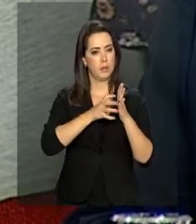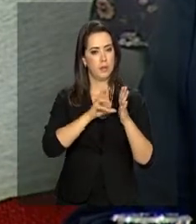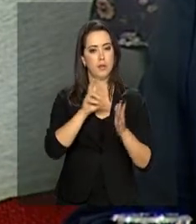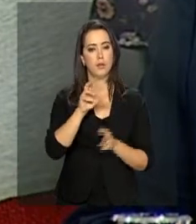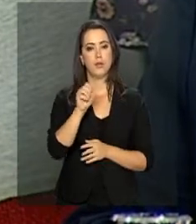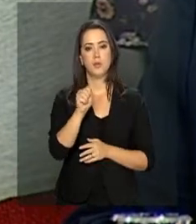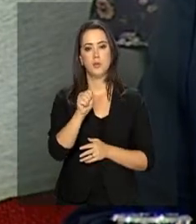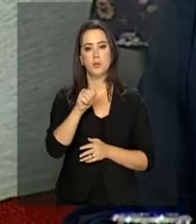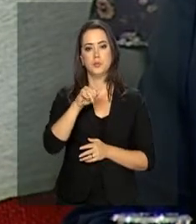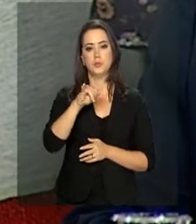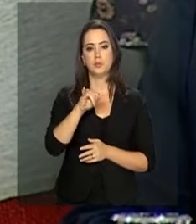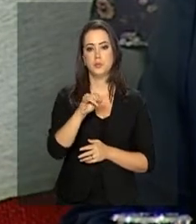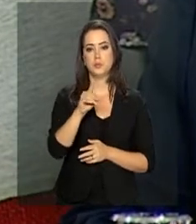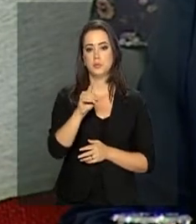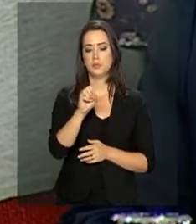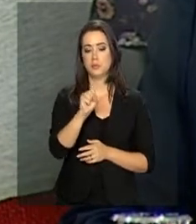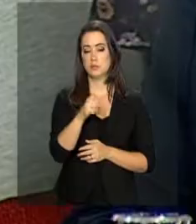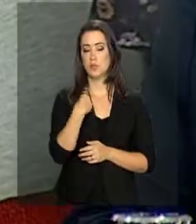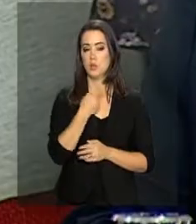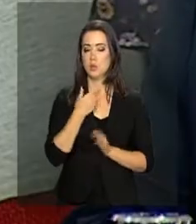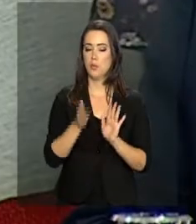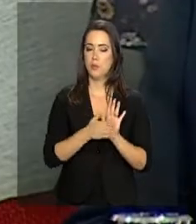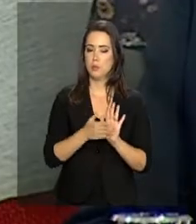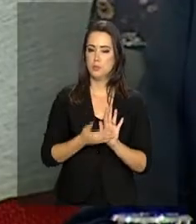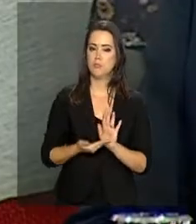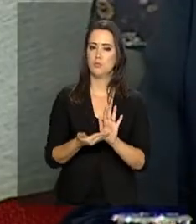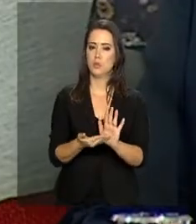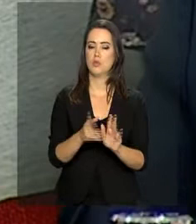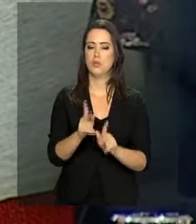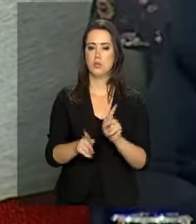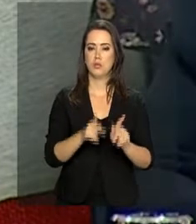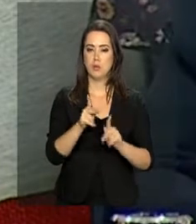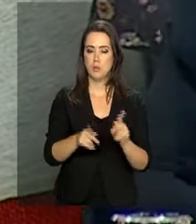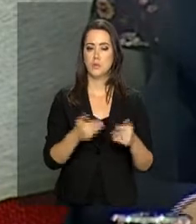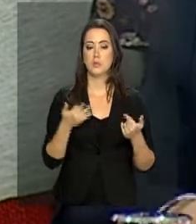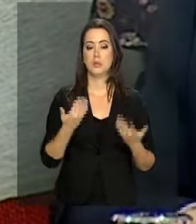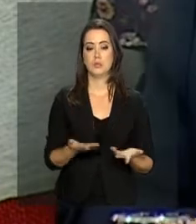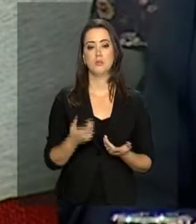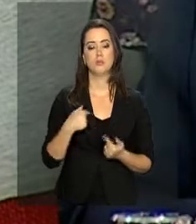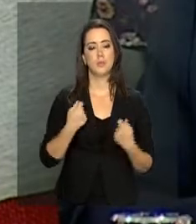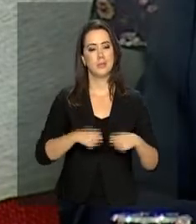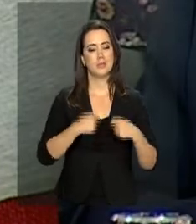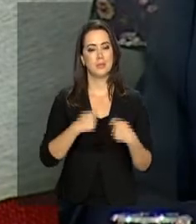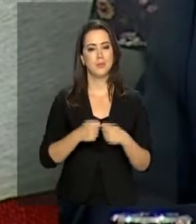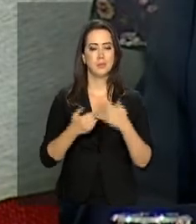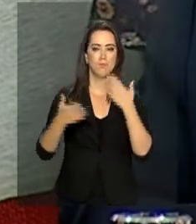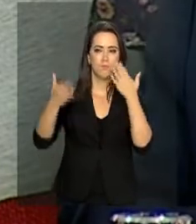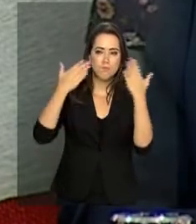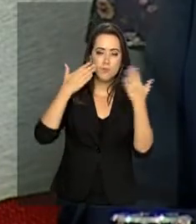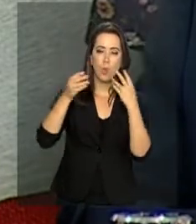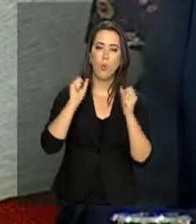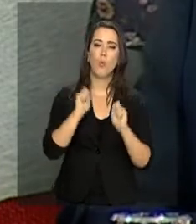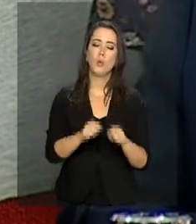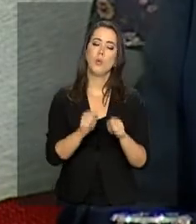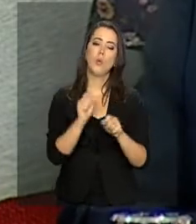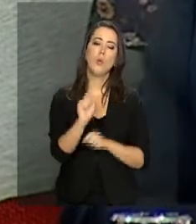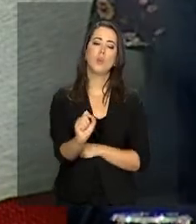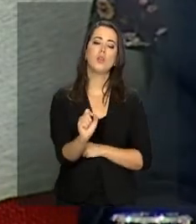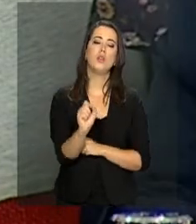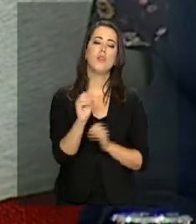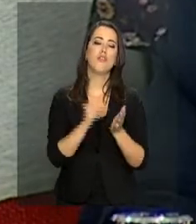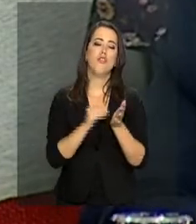proporcionado a nossa sociedade é um momento também de uma reflexão sobre o que podemos ainda